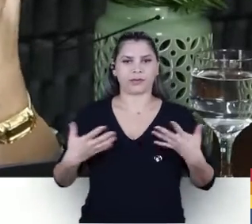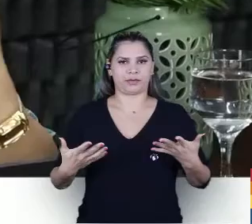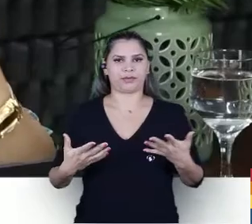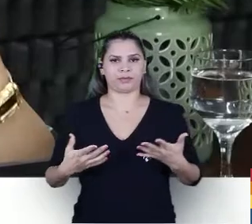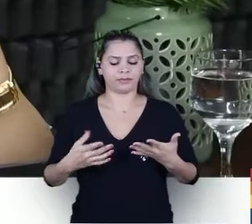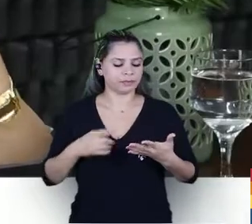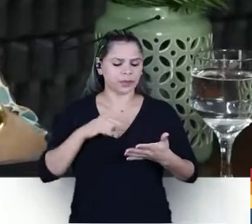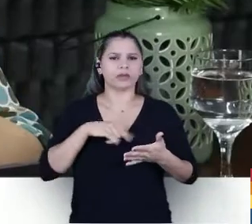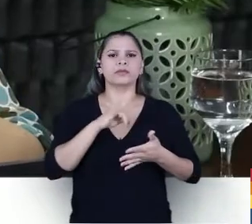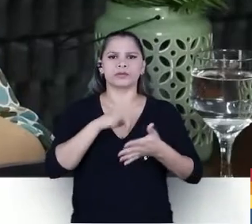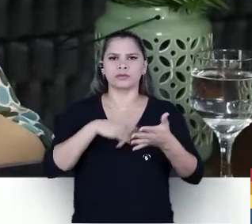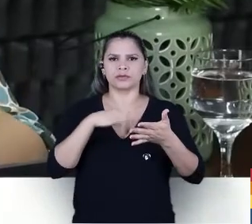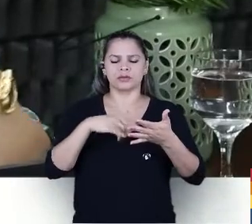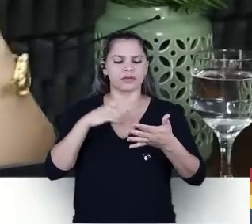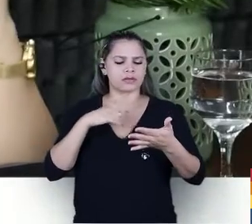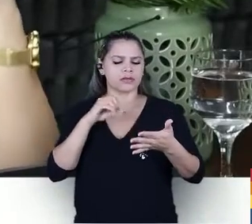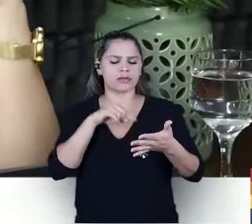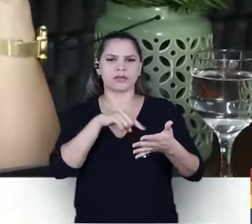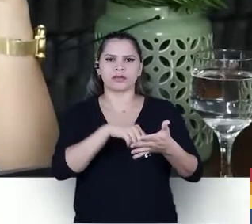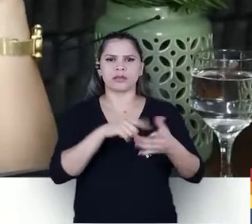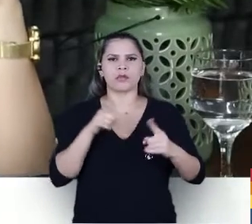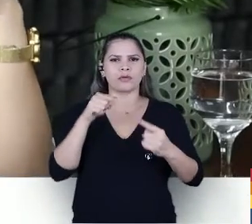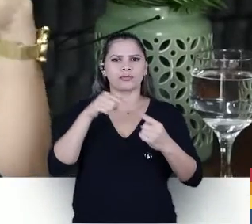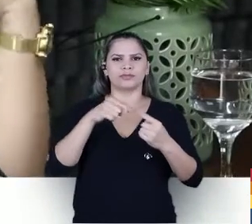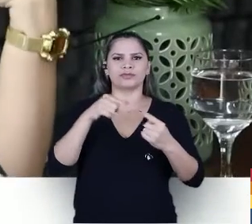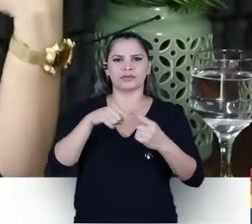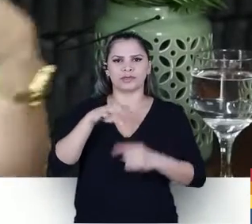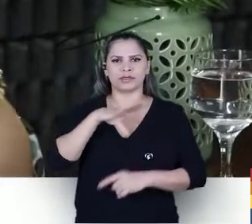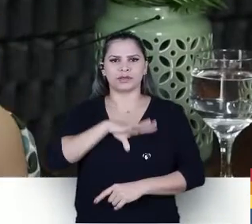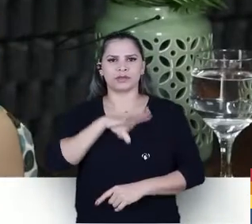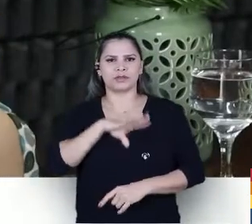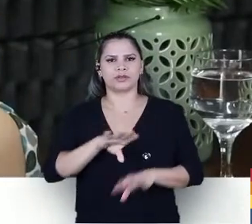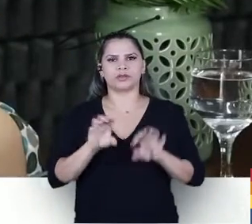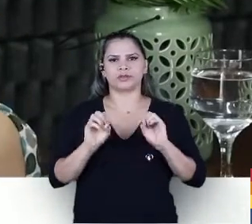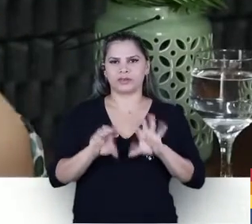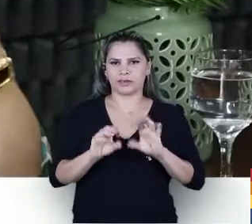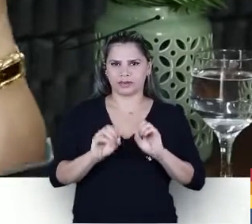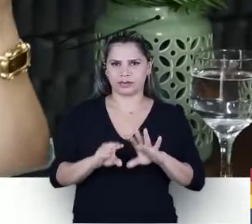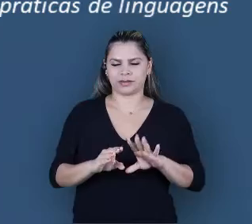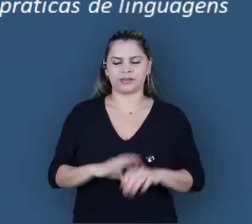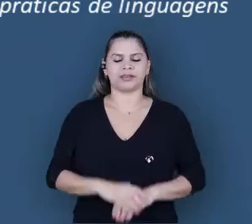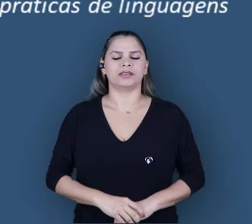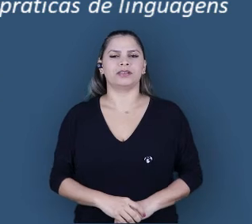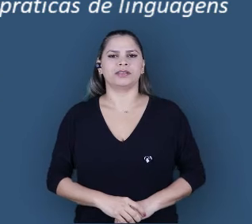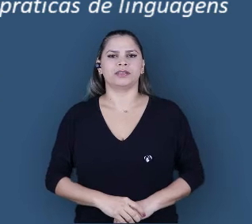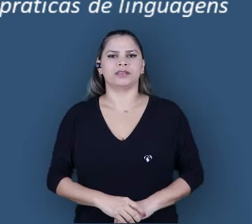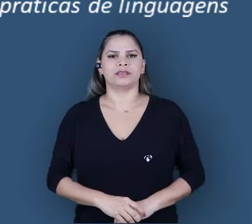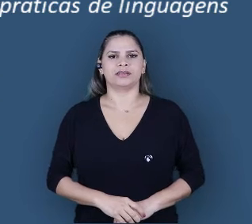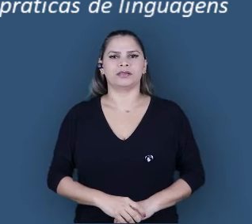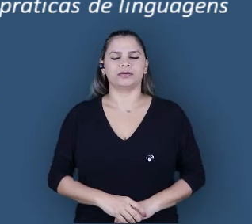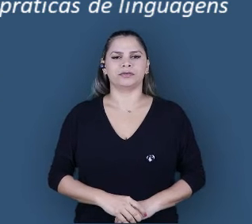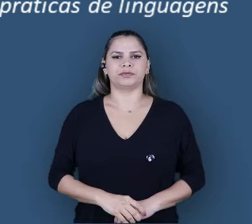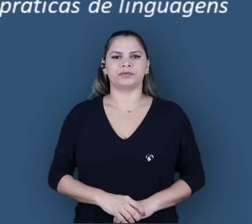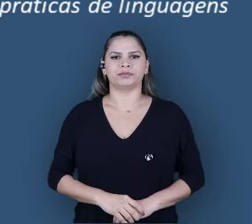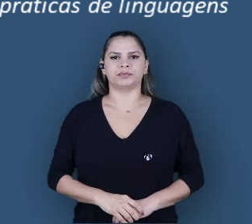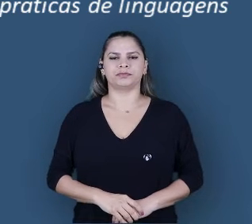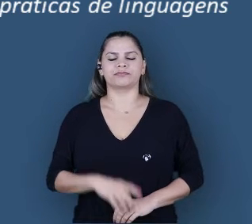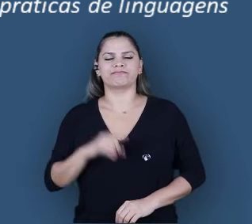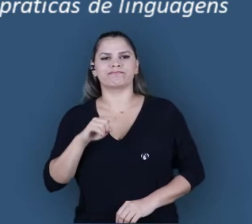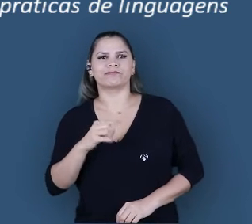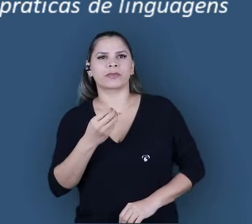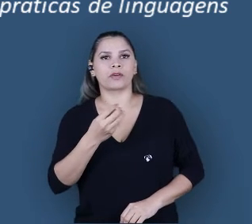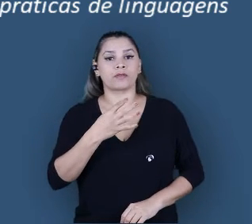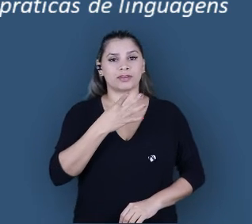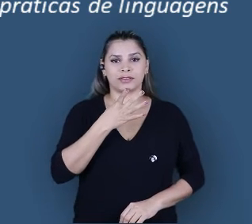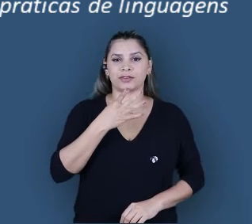os outros componentes, né? Então, no nosso documento, são ressaltados alguns objetivos para